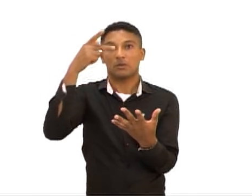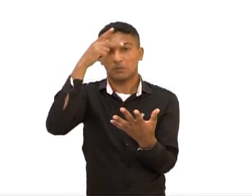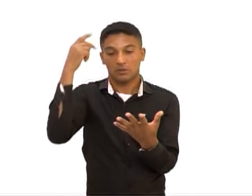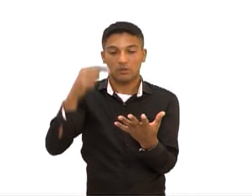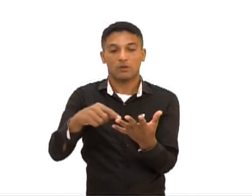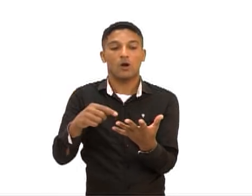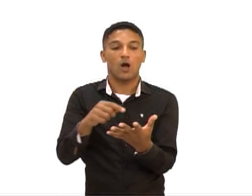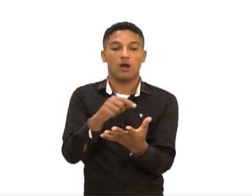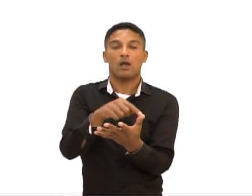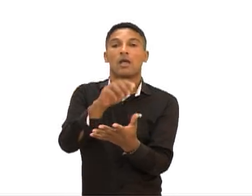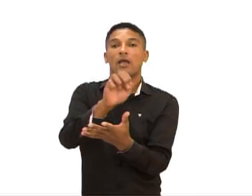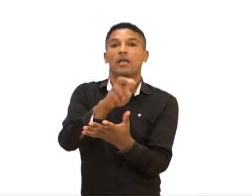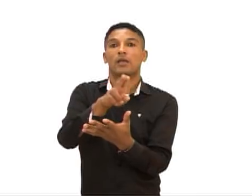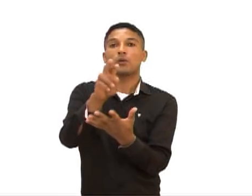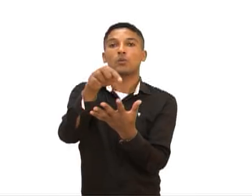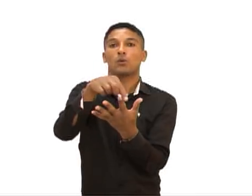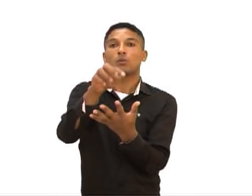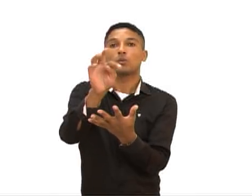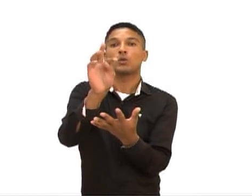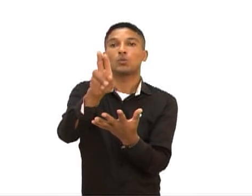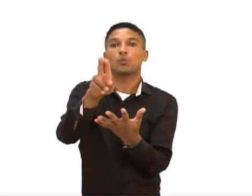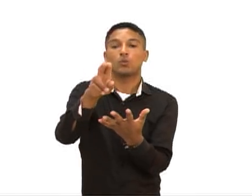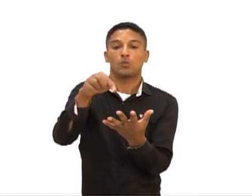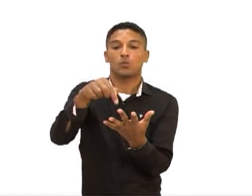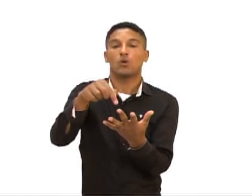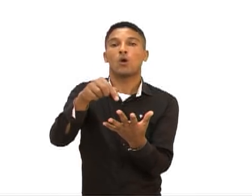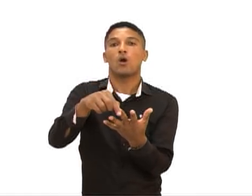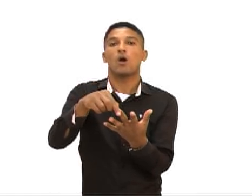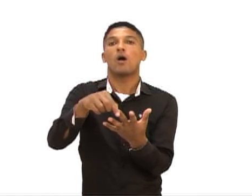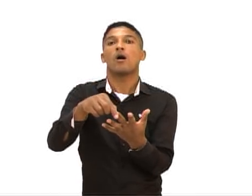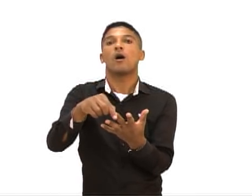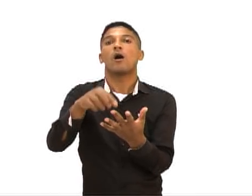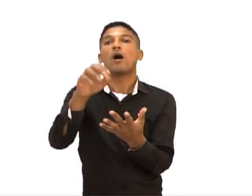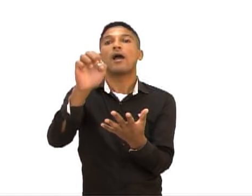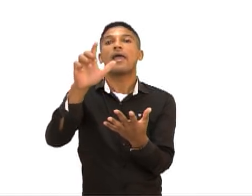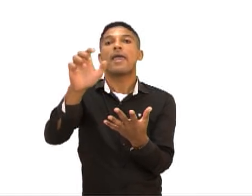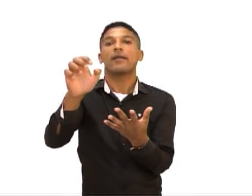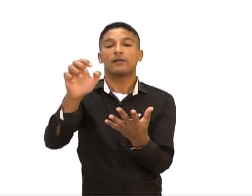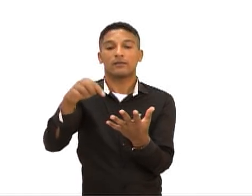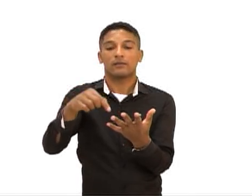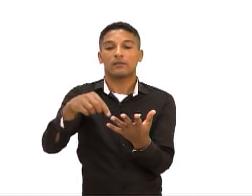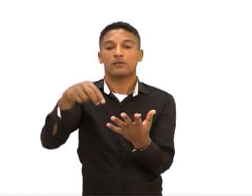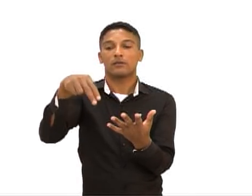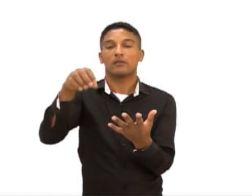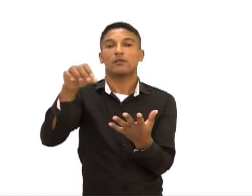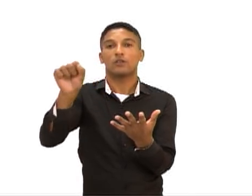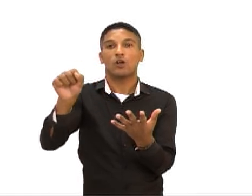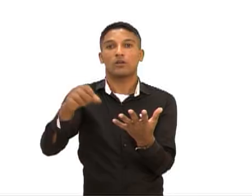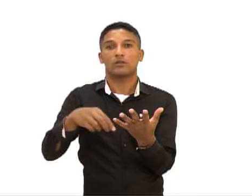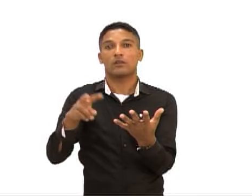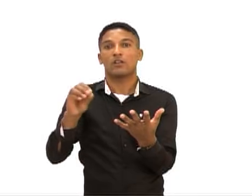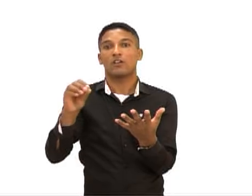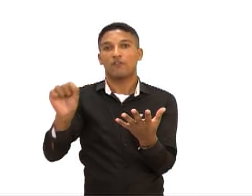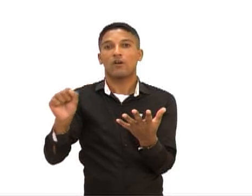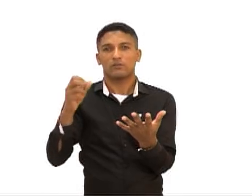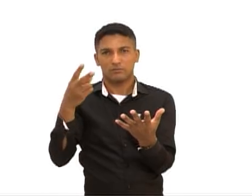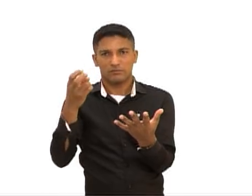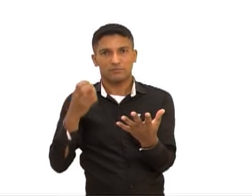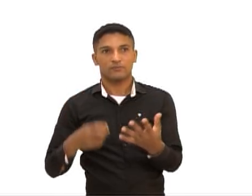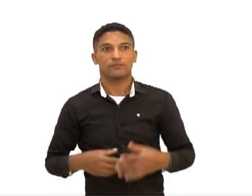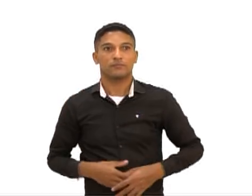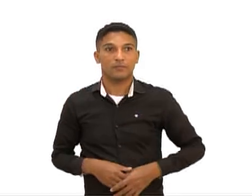exercício. Vamos para o exercício 7 agora. Então, vamos acrescentar uma frase, discurso verbal, a esse